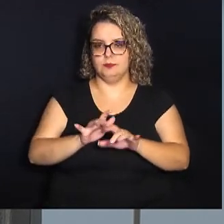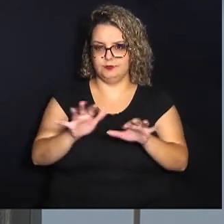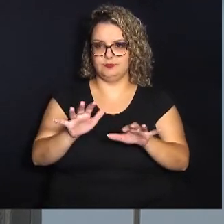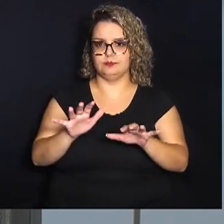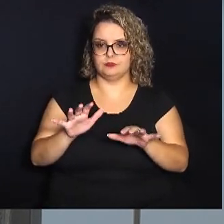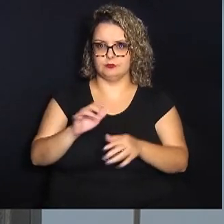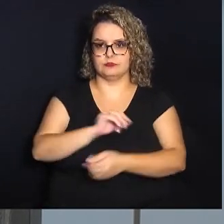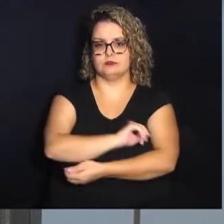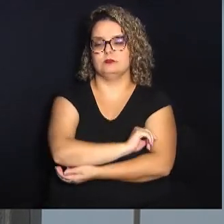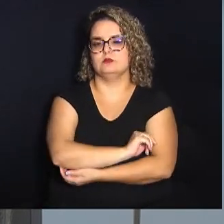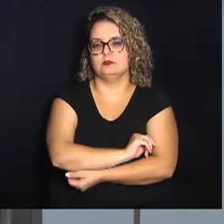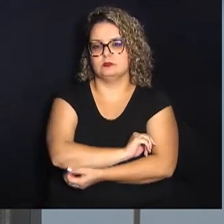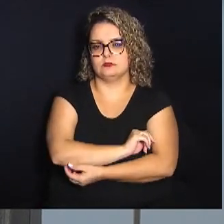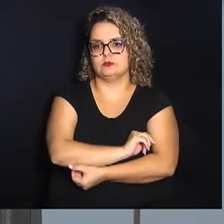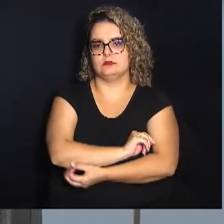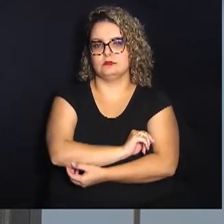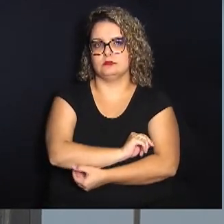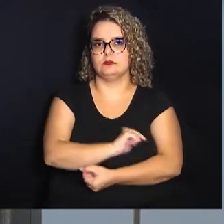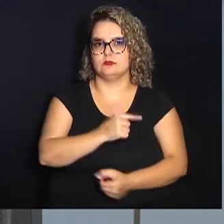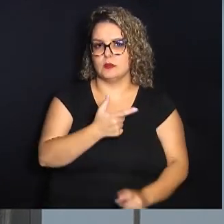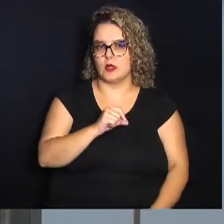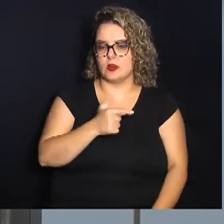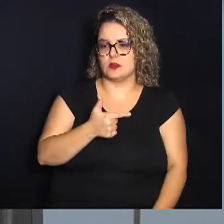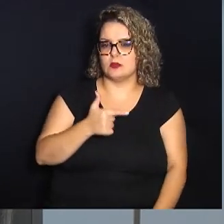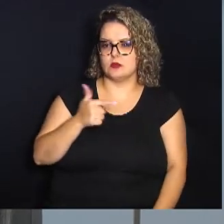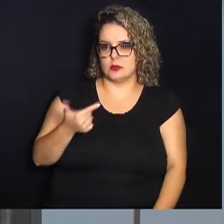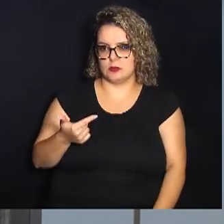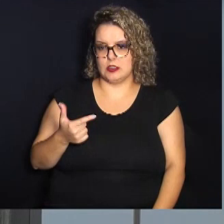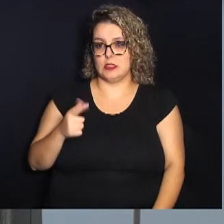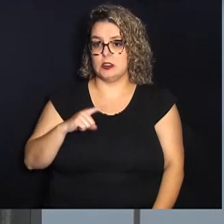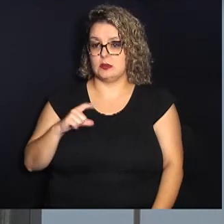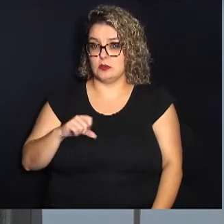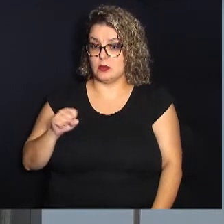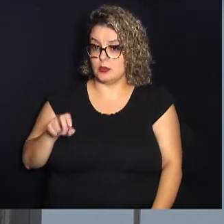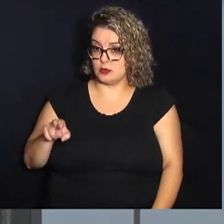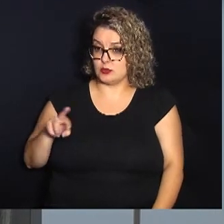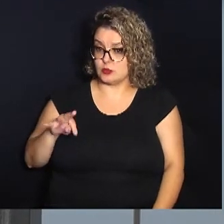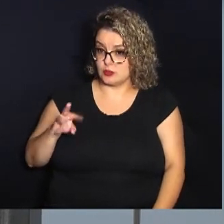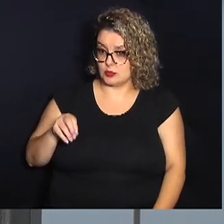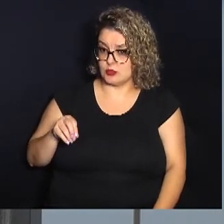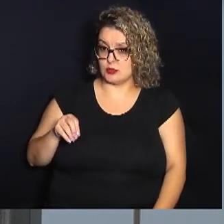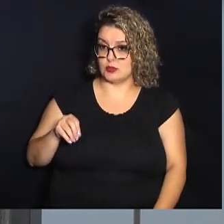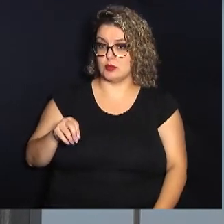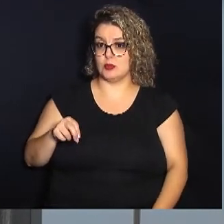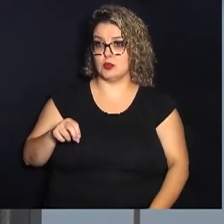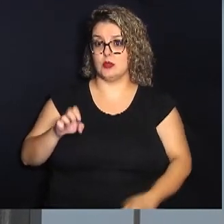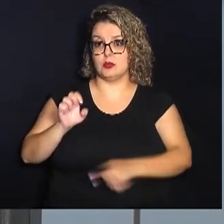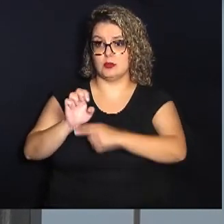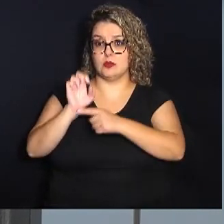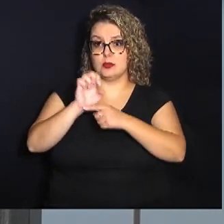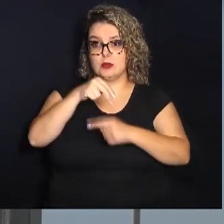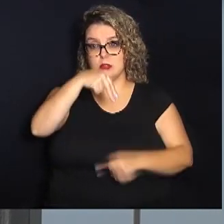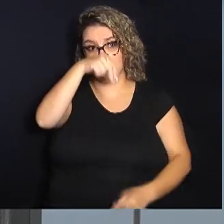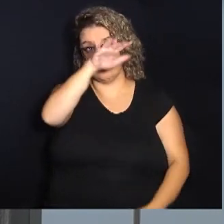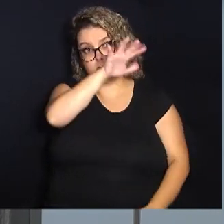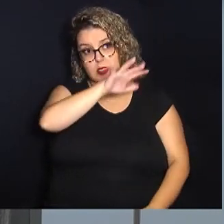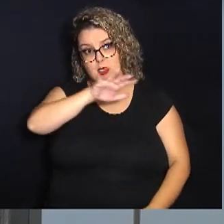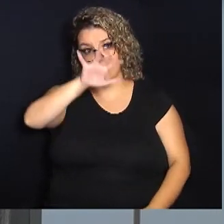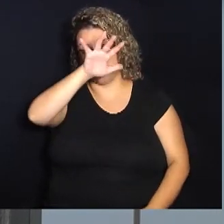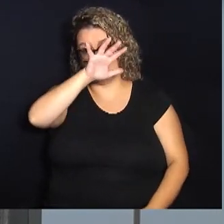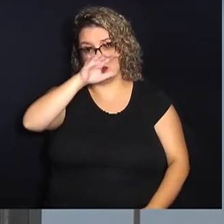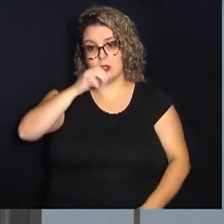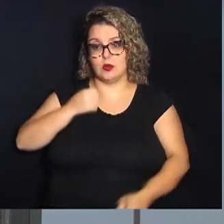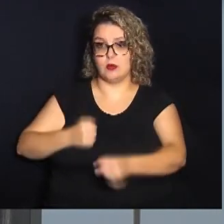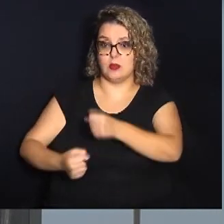ano 2022 a gente teve um surto importante em vários estados do Nordeste. O ano passado a gente